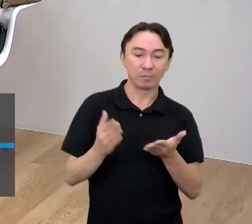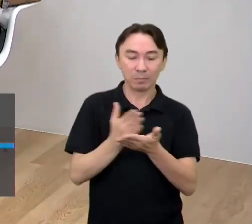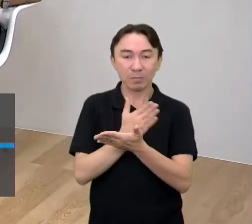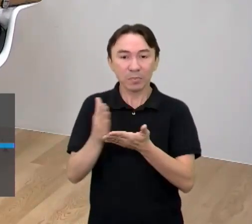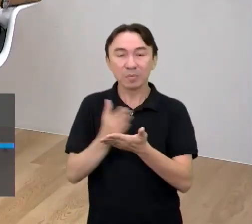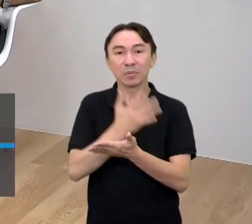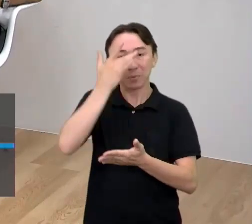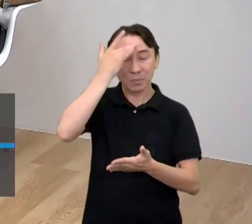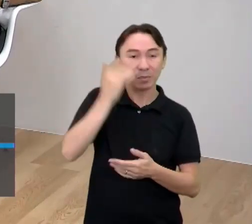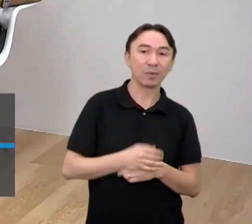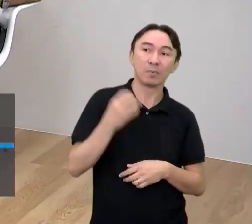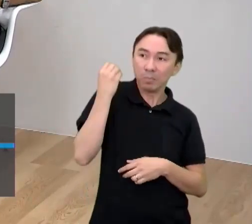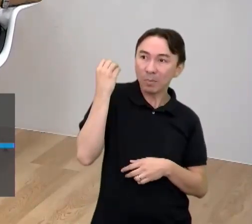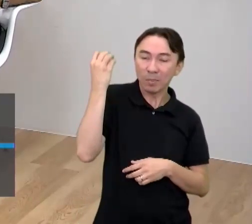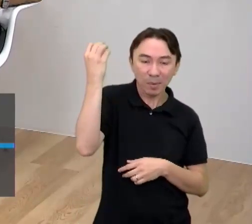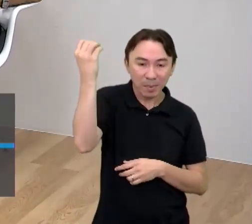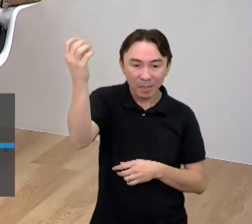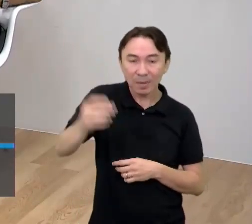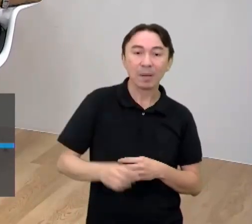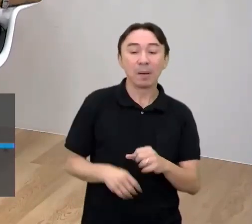água. E eles enchiam